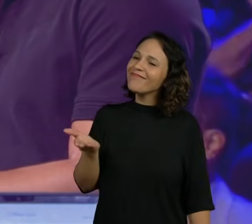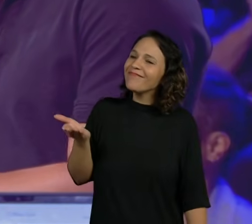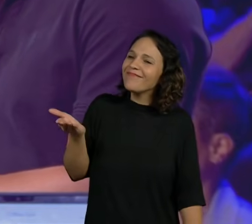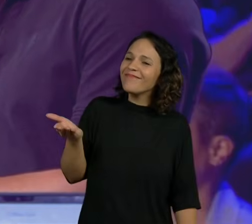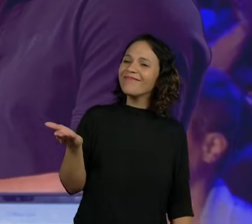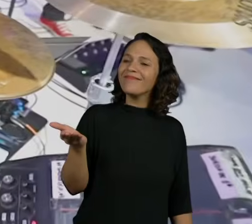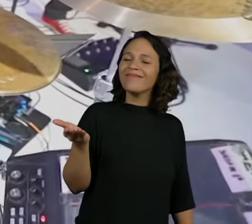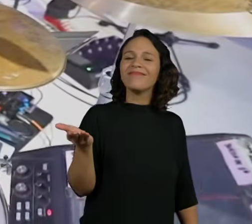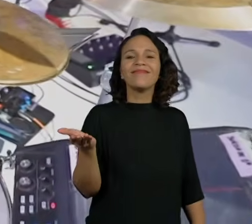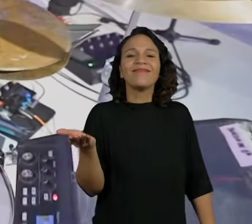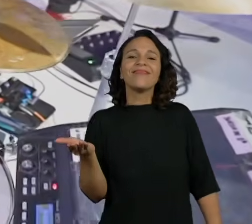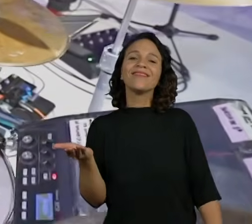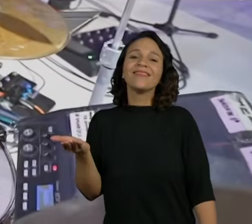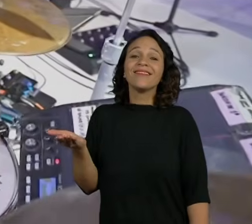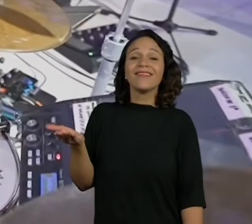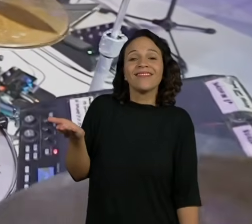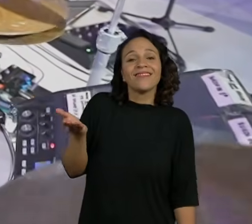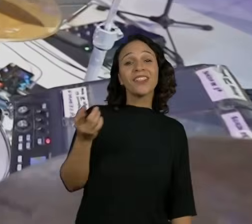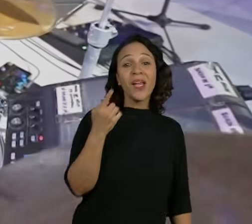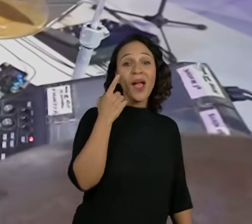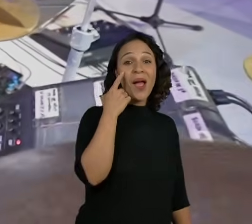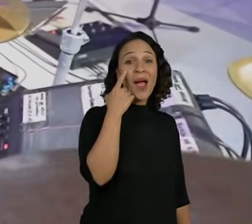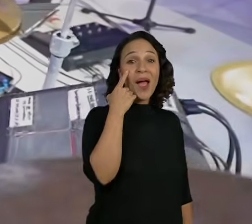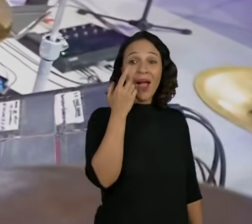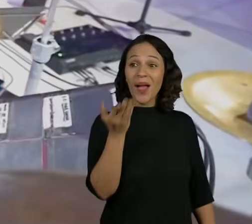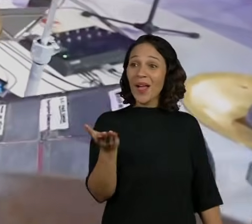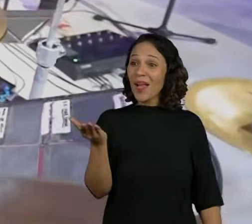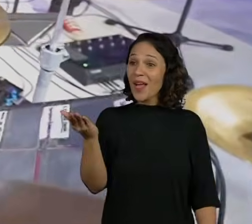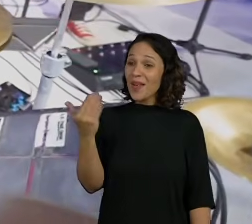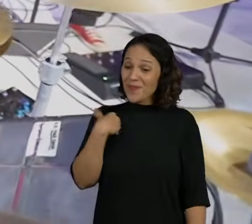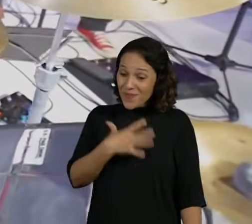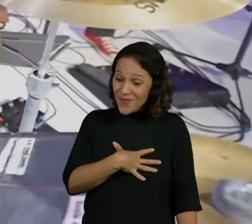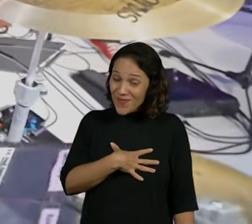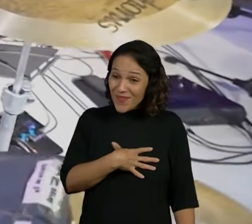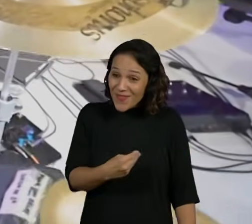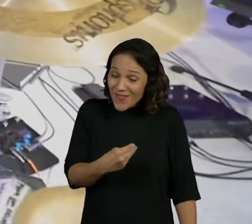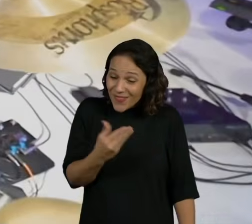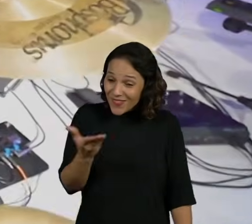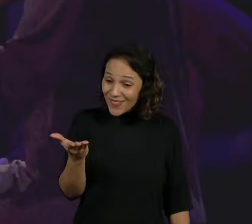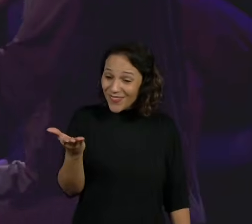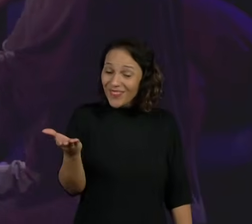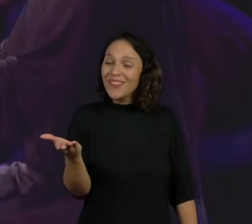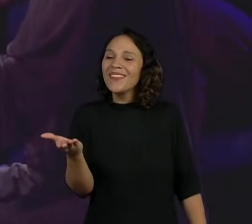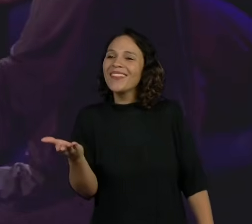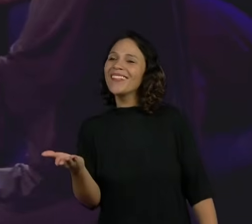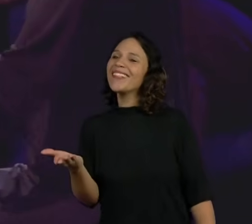olha aí, ai o meu guri, olha aí,